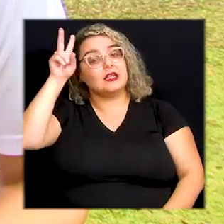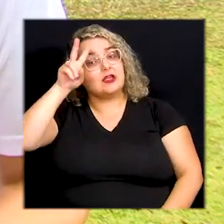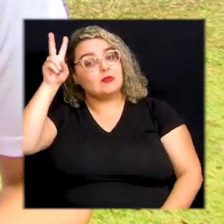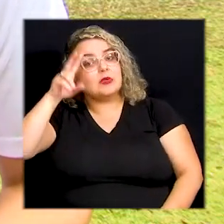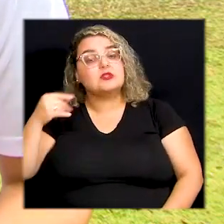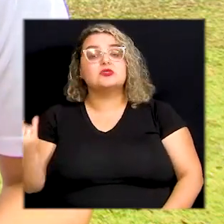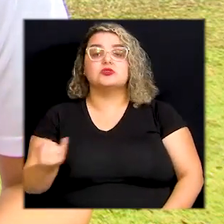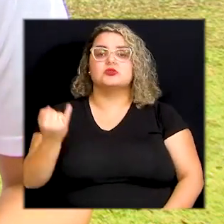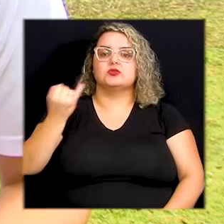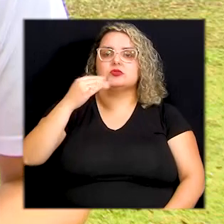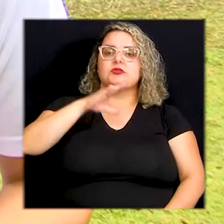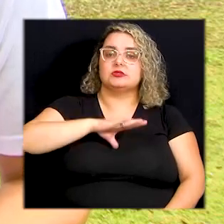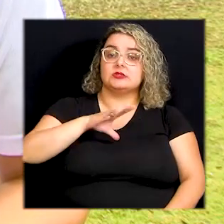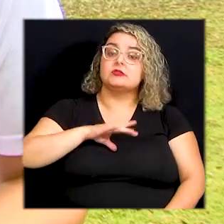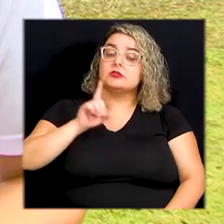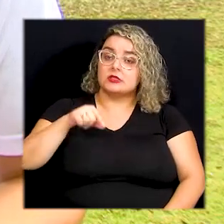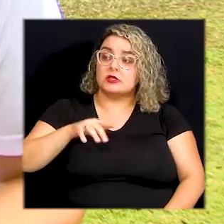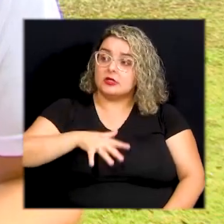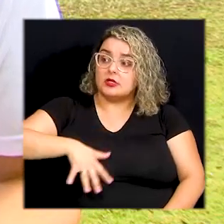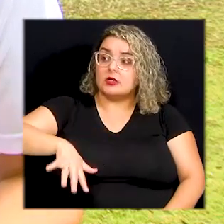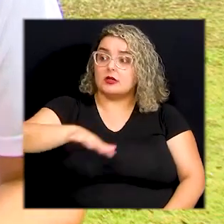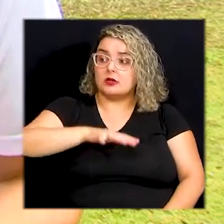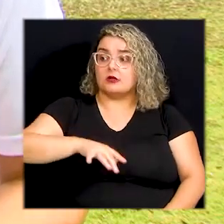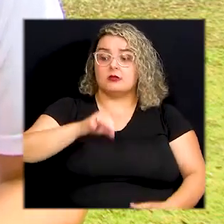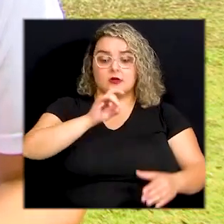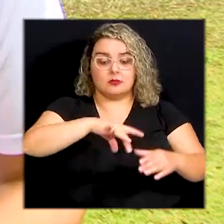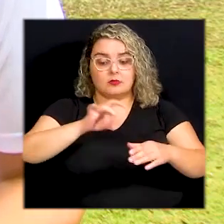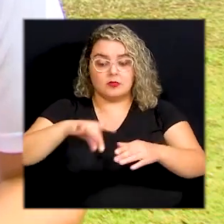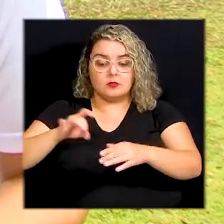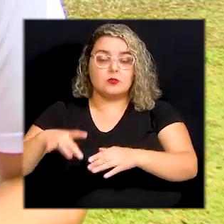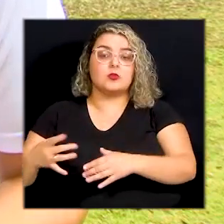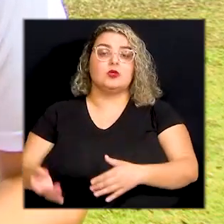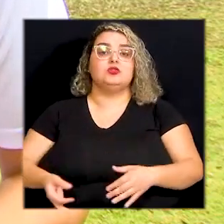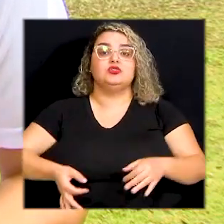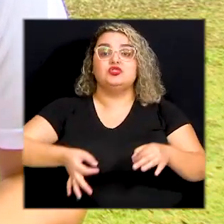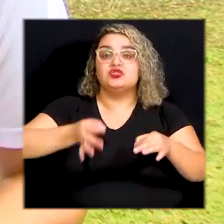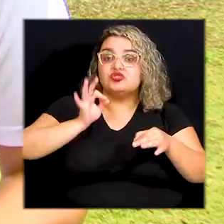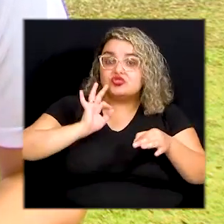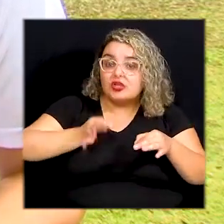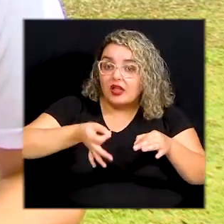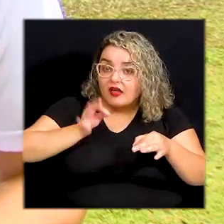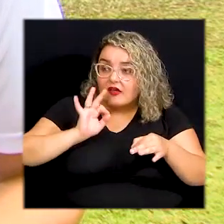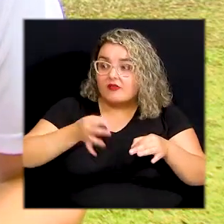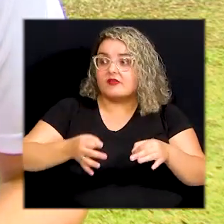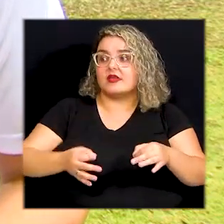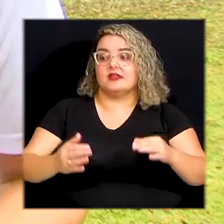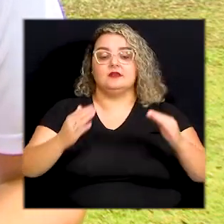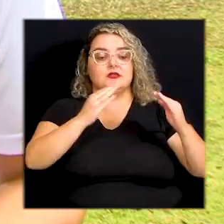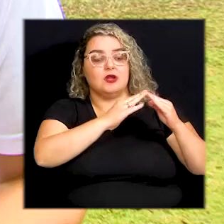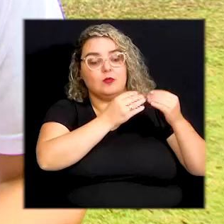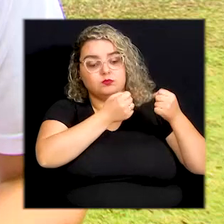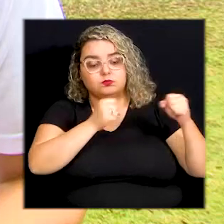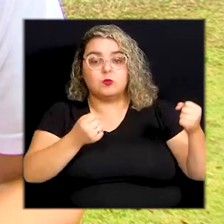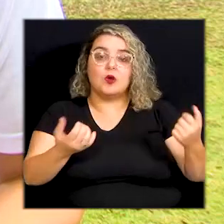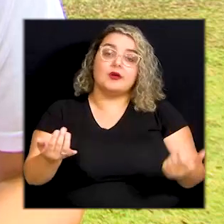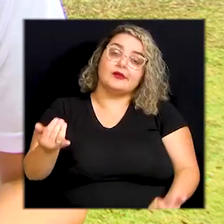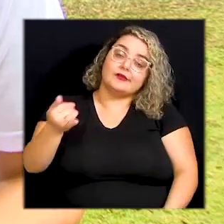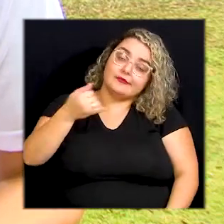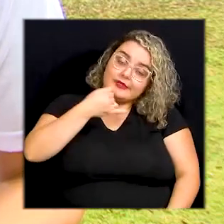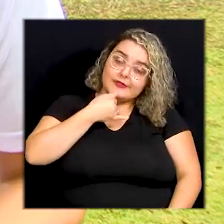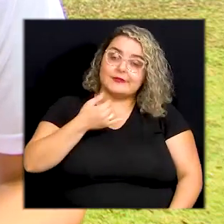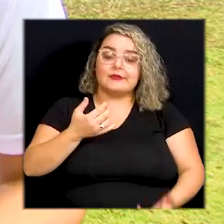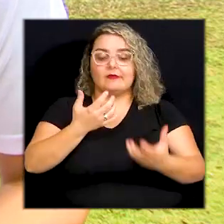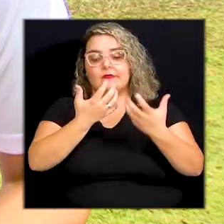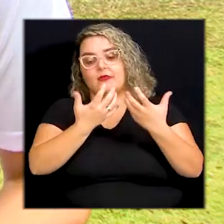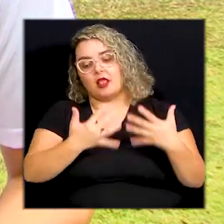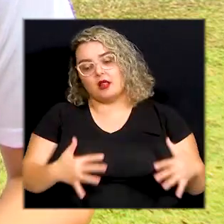uma história muito importante na cidade, né, que era uma região de produção de café, né. Aqui próximo nós temos um casarão, né, que infelizmente